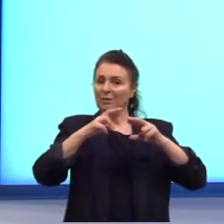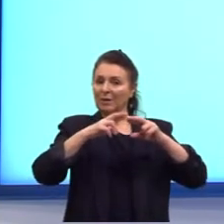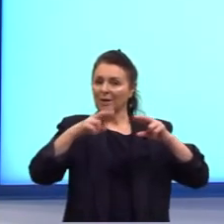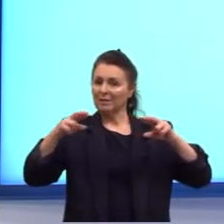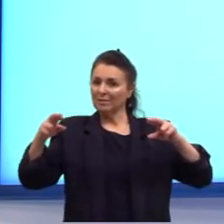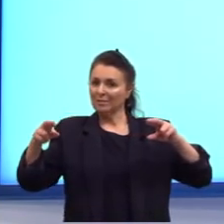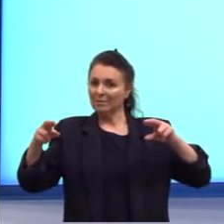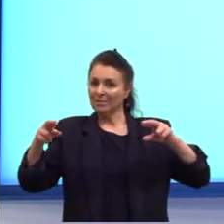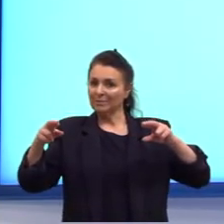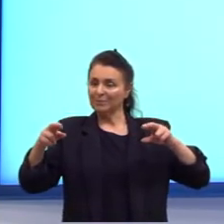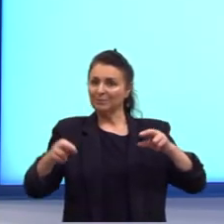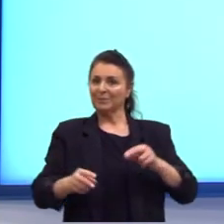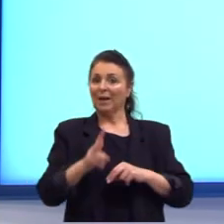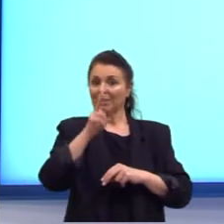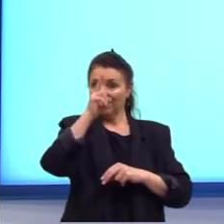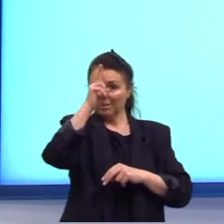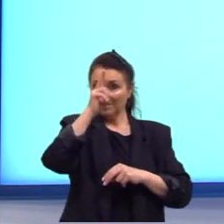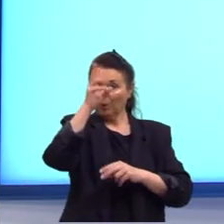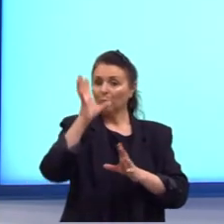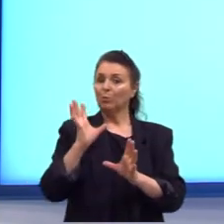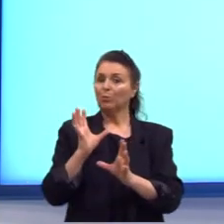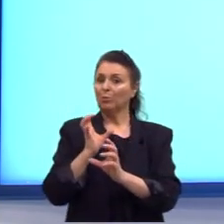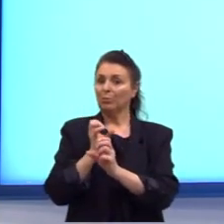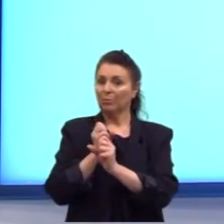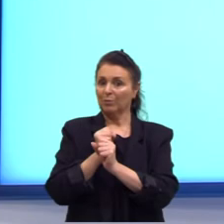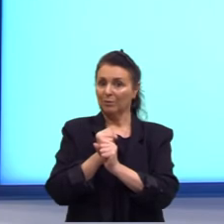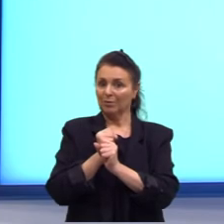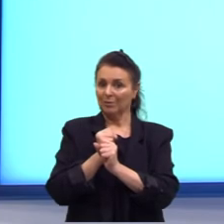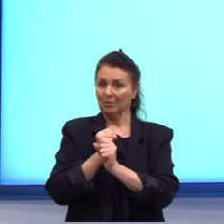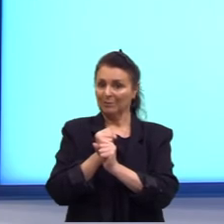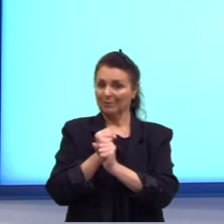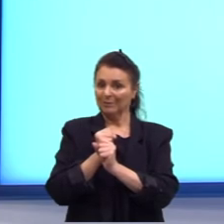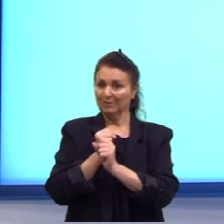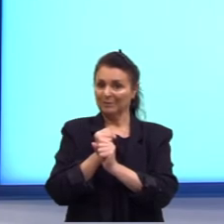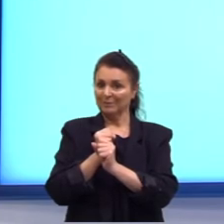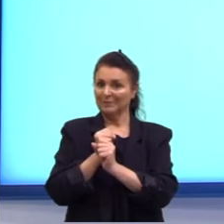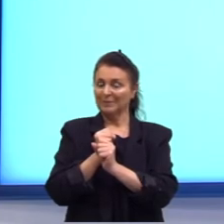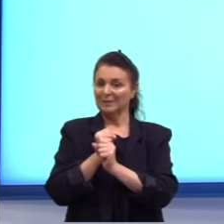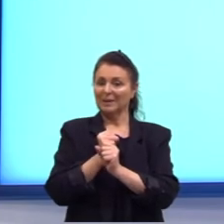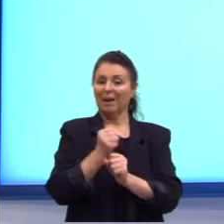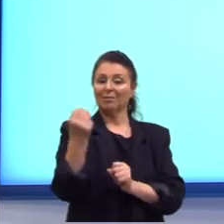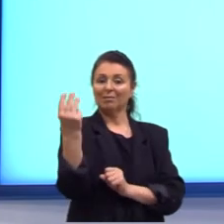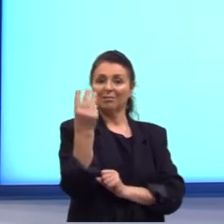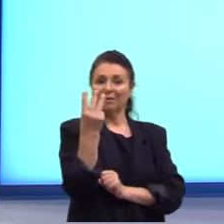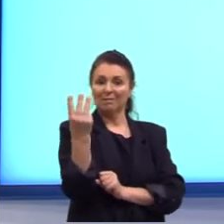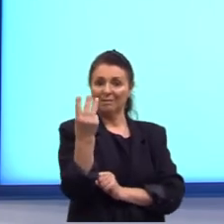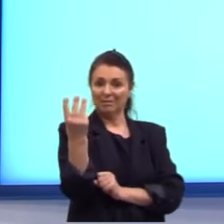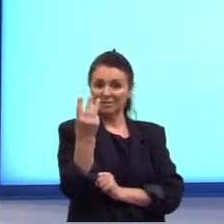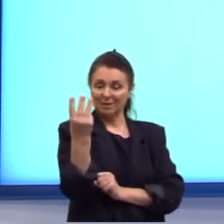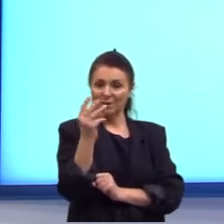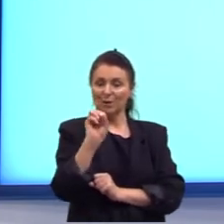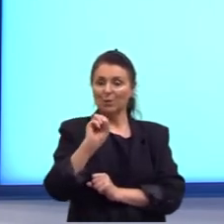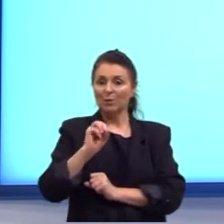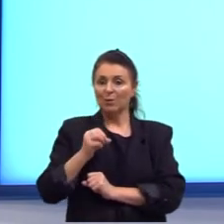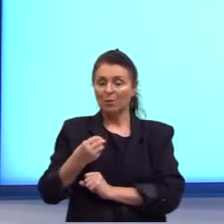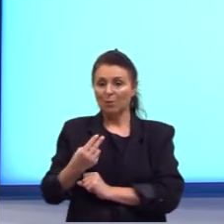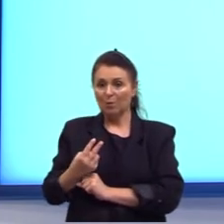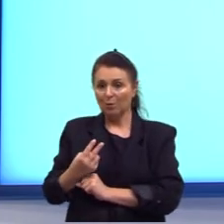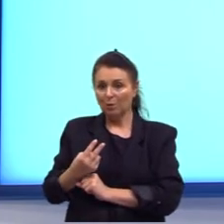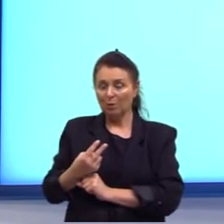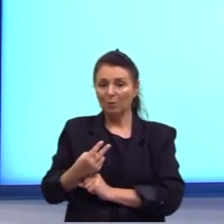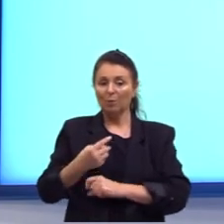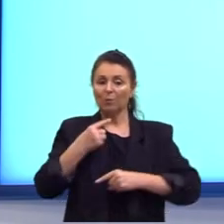essa tensão Total ela vai ser sempre a soma dessas três aqui né ou